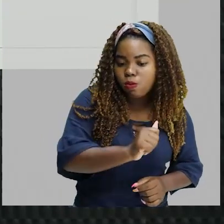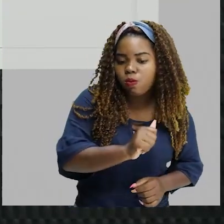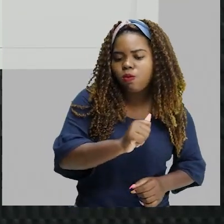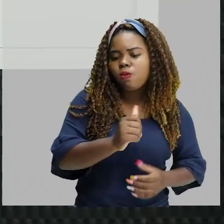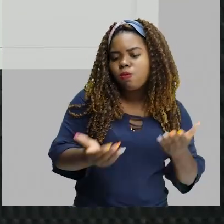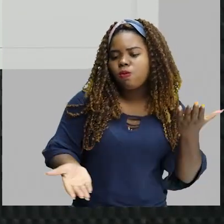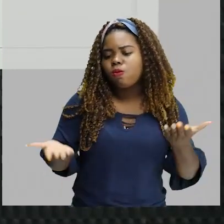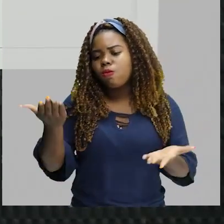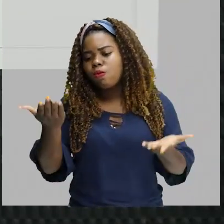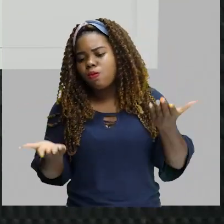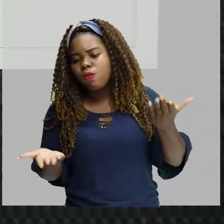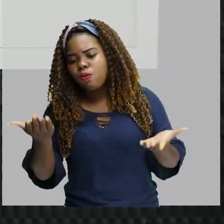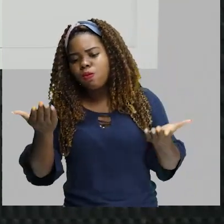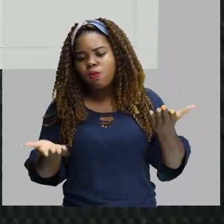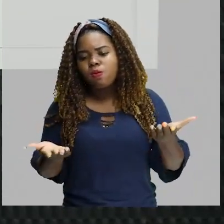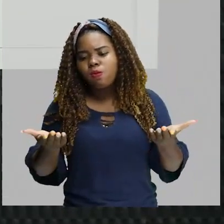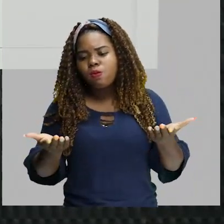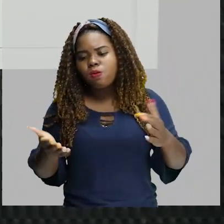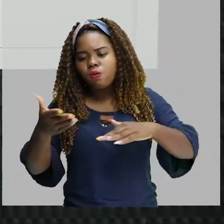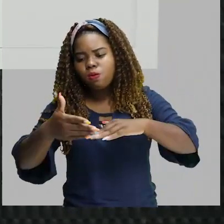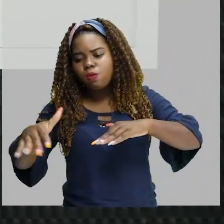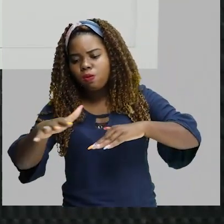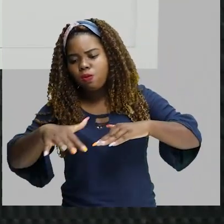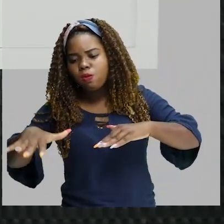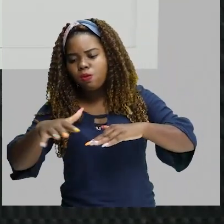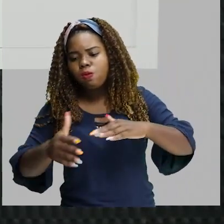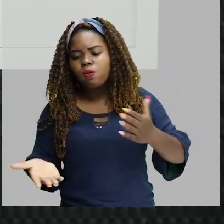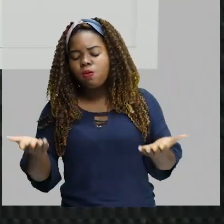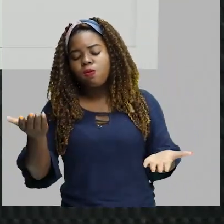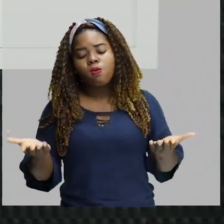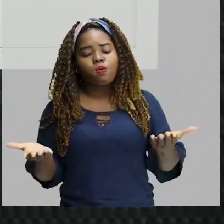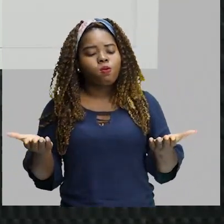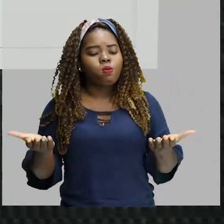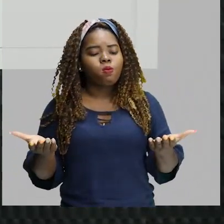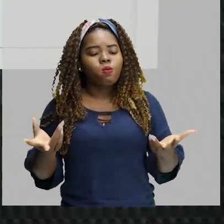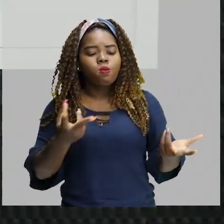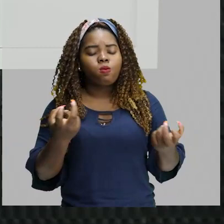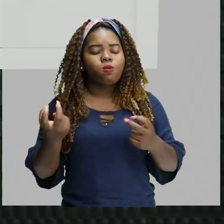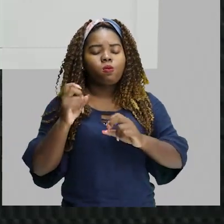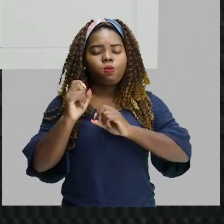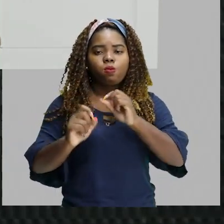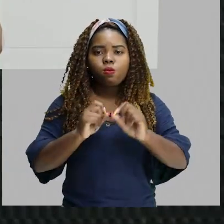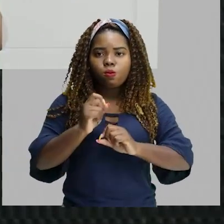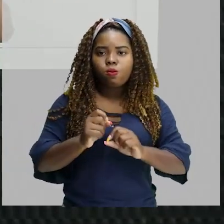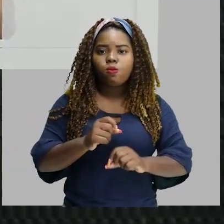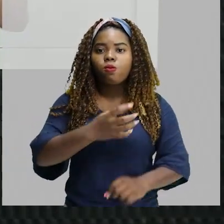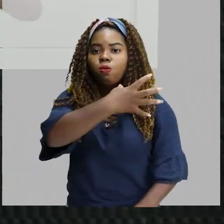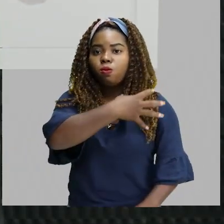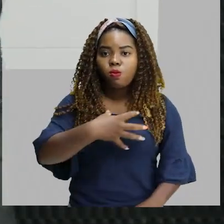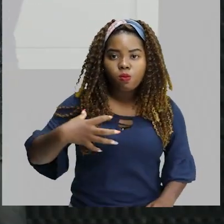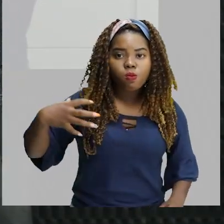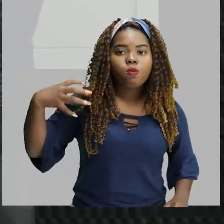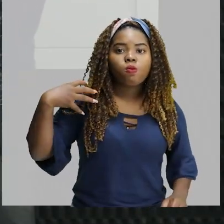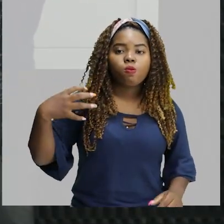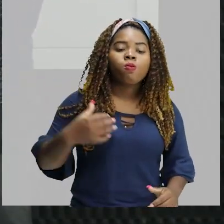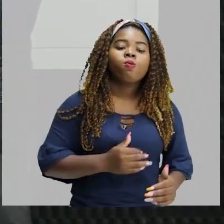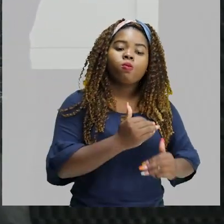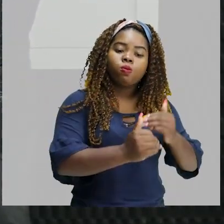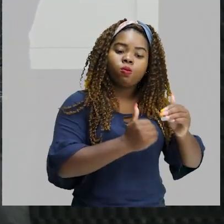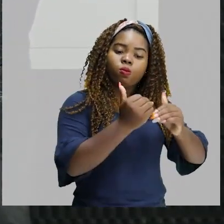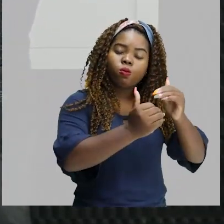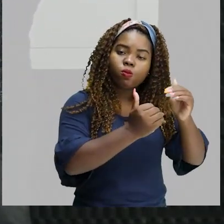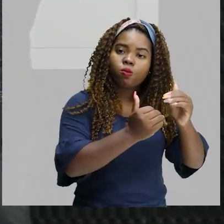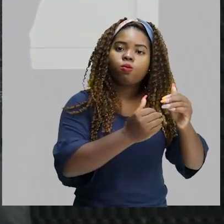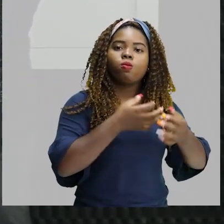compara com a lógica moderna, por exemplo, tá? Você percebe que o foco da lógica aristotélica é a construção, ó,